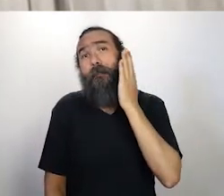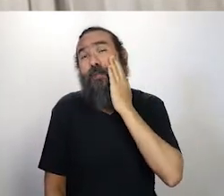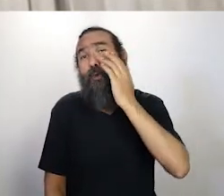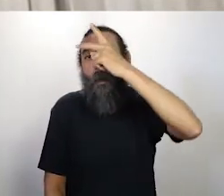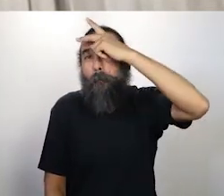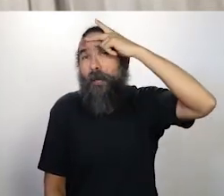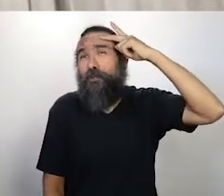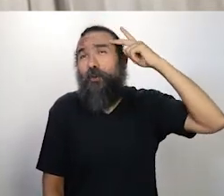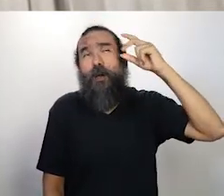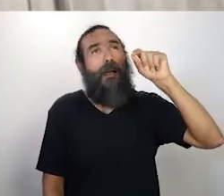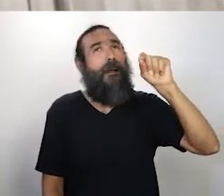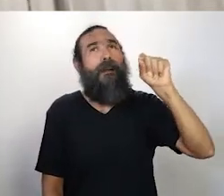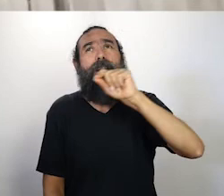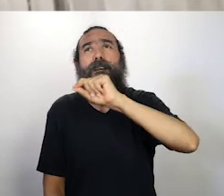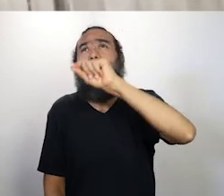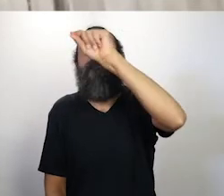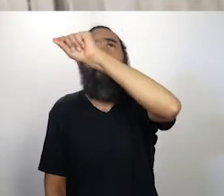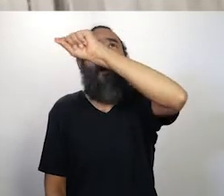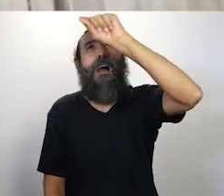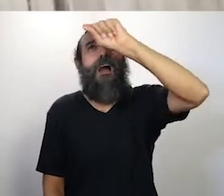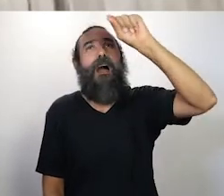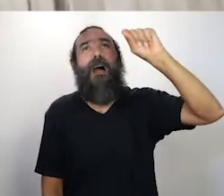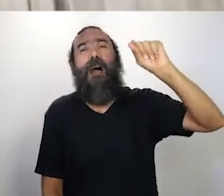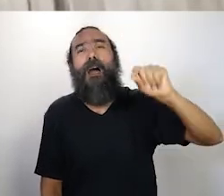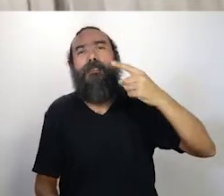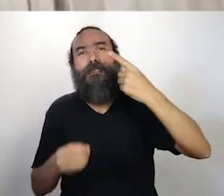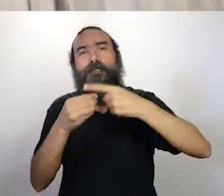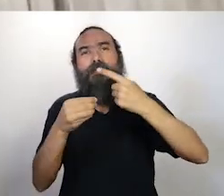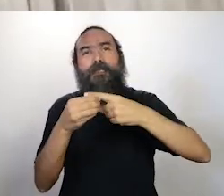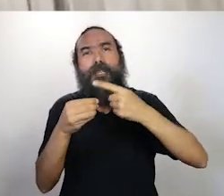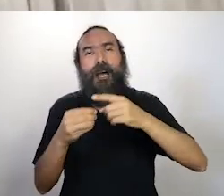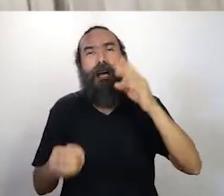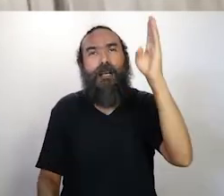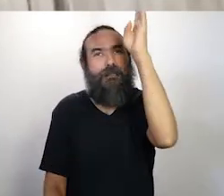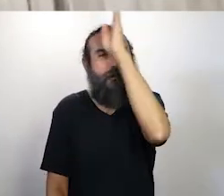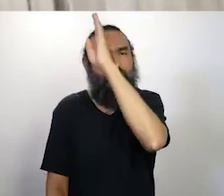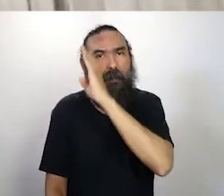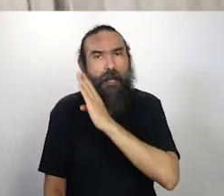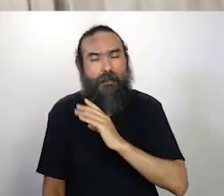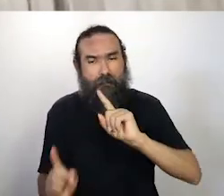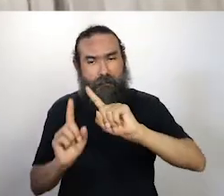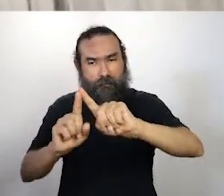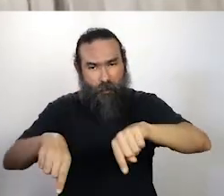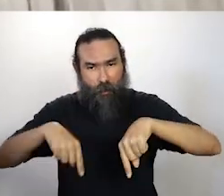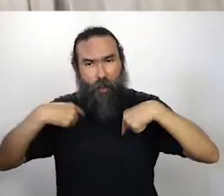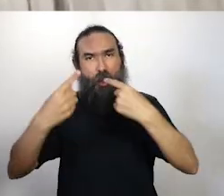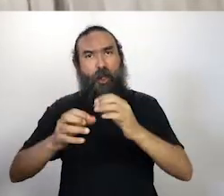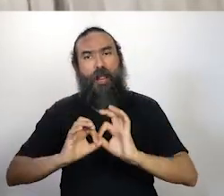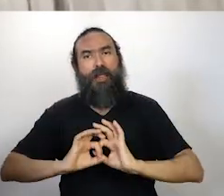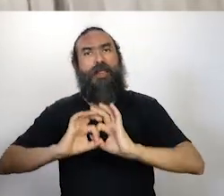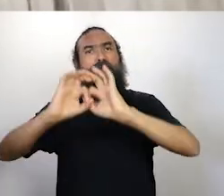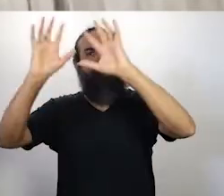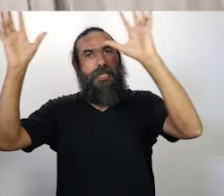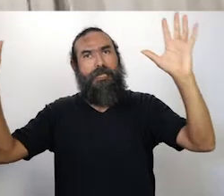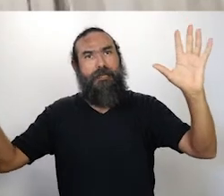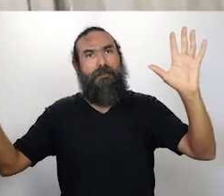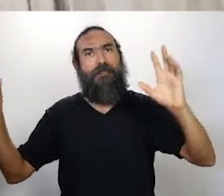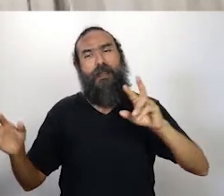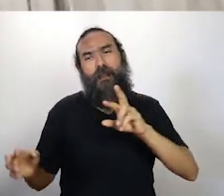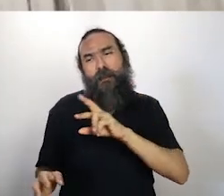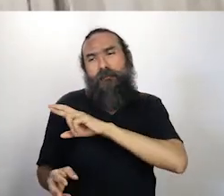600 mil pessoas de milhares de municípios, de todos os estados do Distrito Federal, conferências livres,